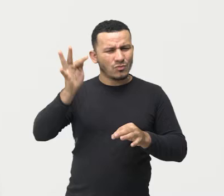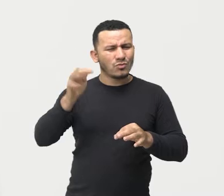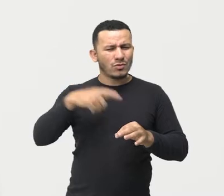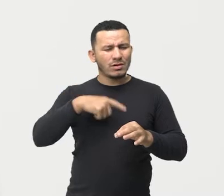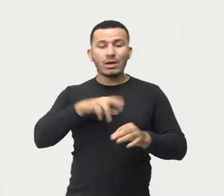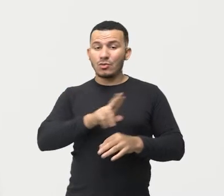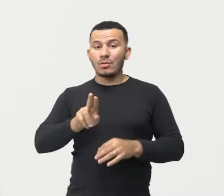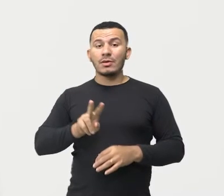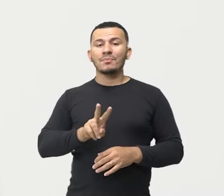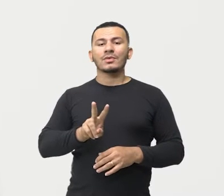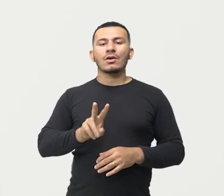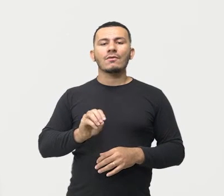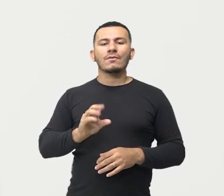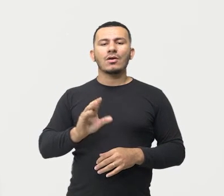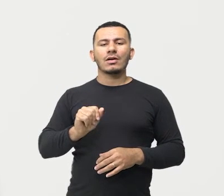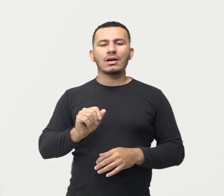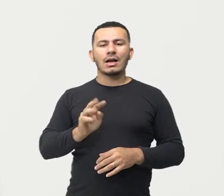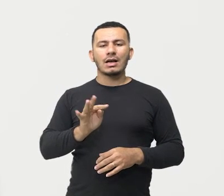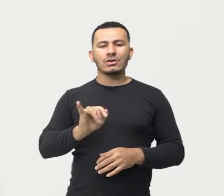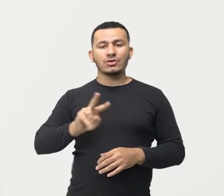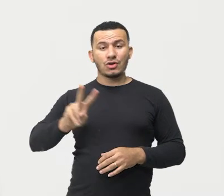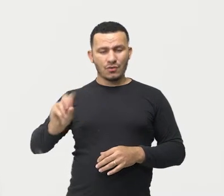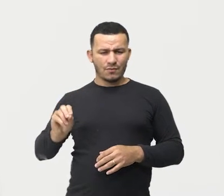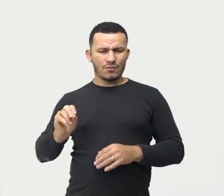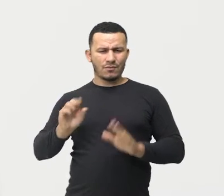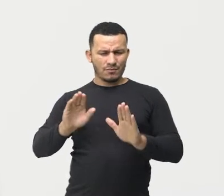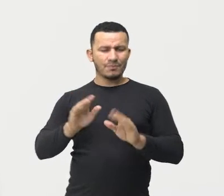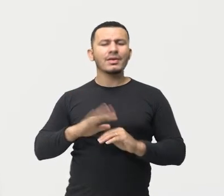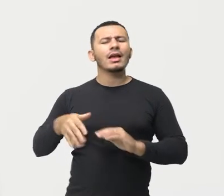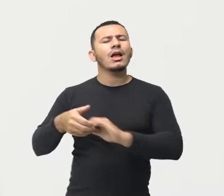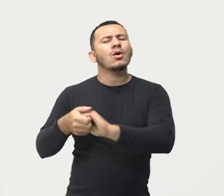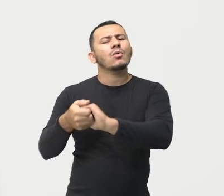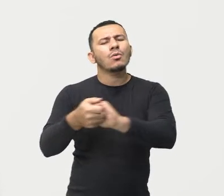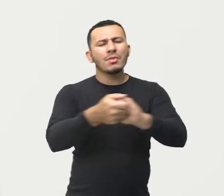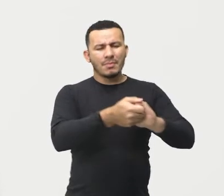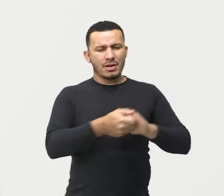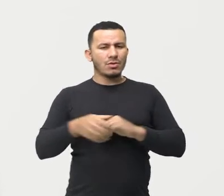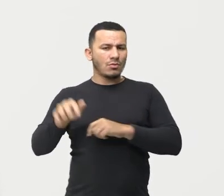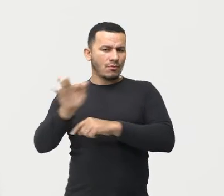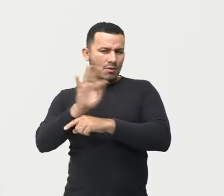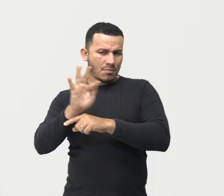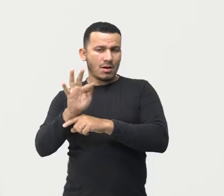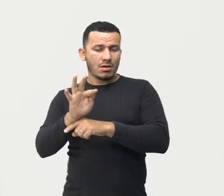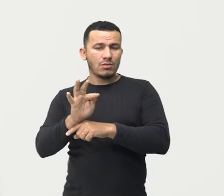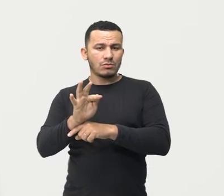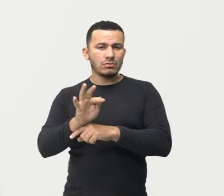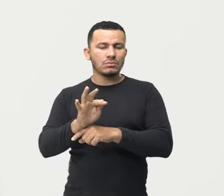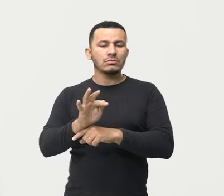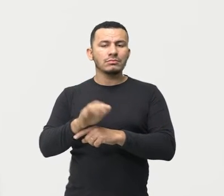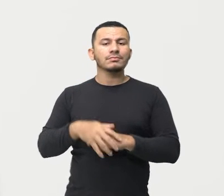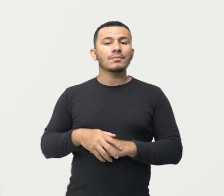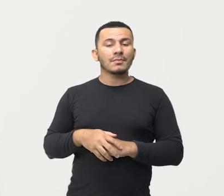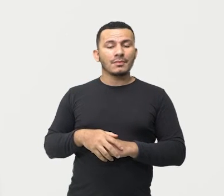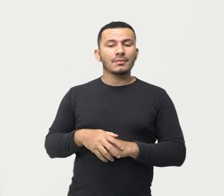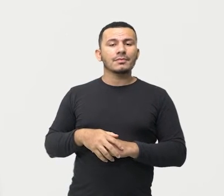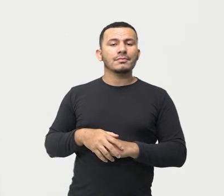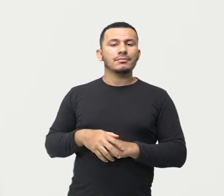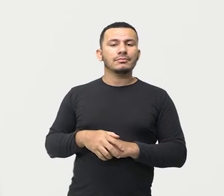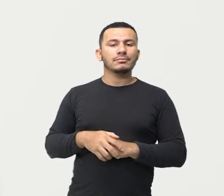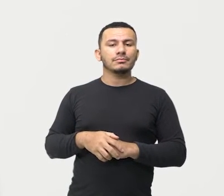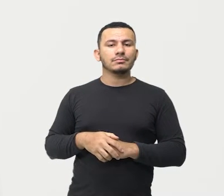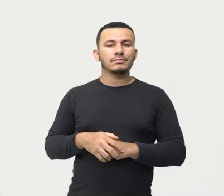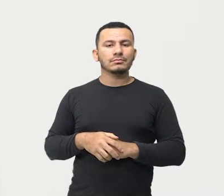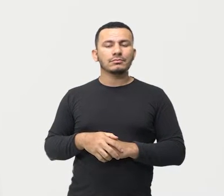chama isso de vocativo. Mas, por enquanto, entendam, é um cumprimento formal. No caso do nosso exemplo, a